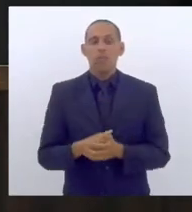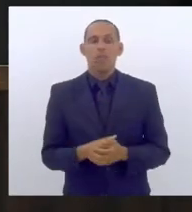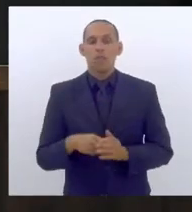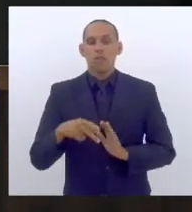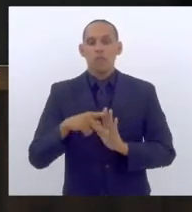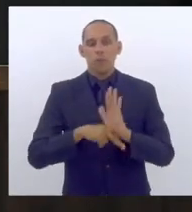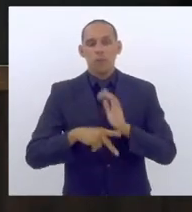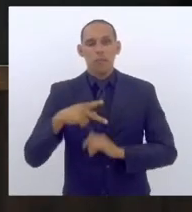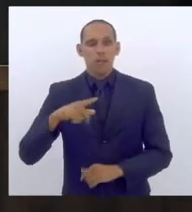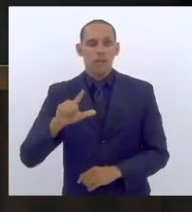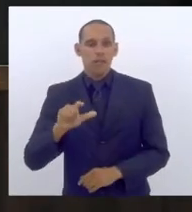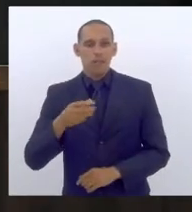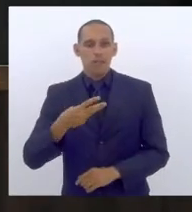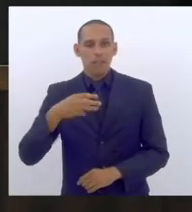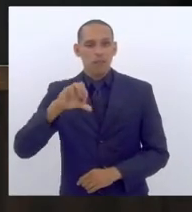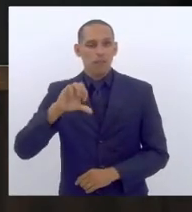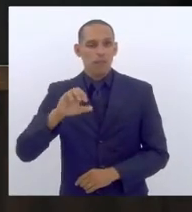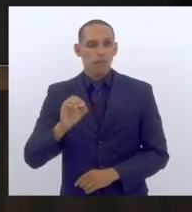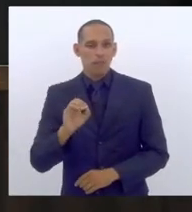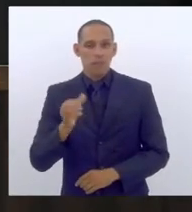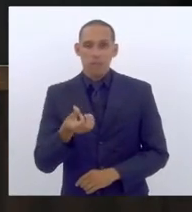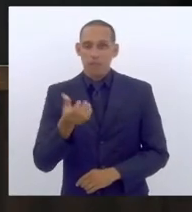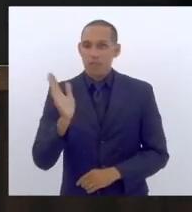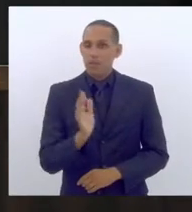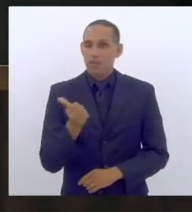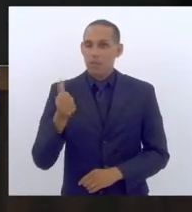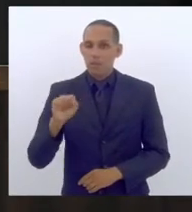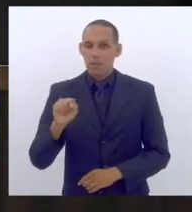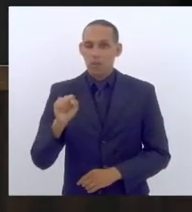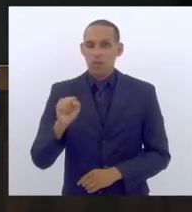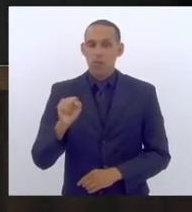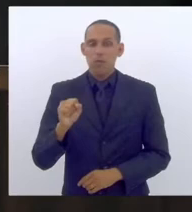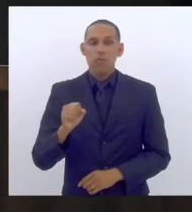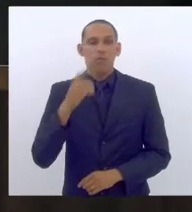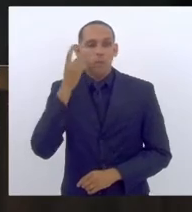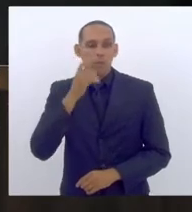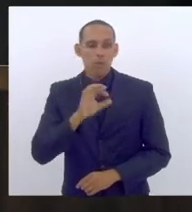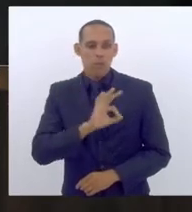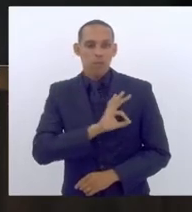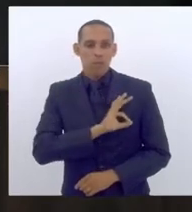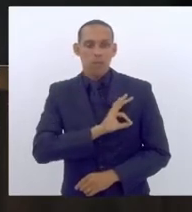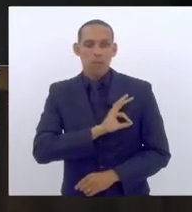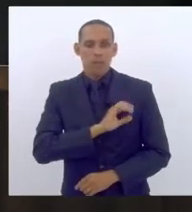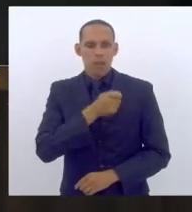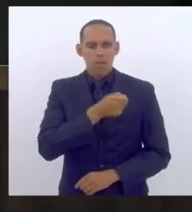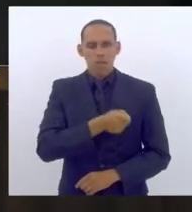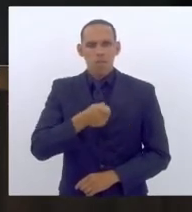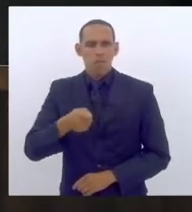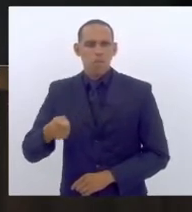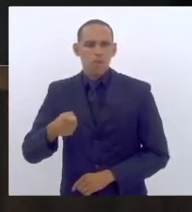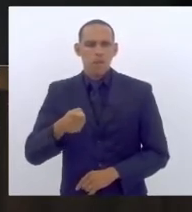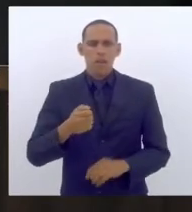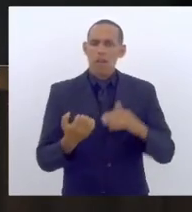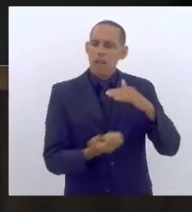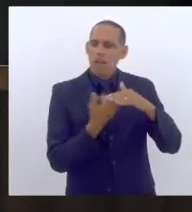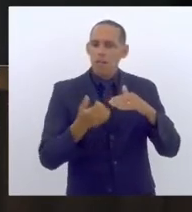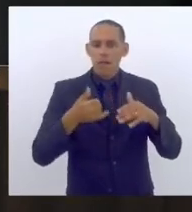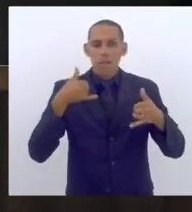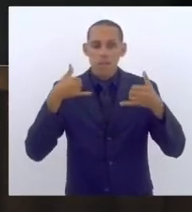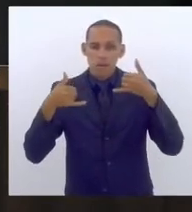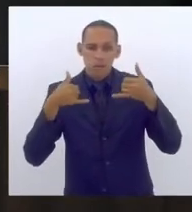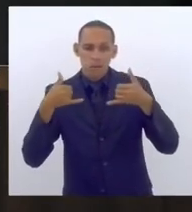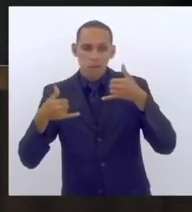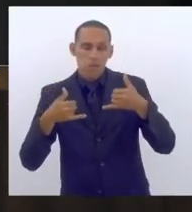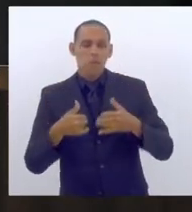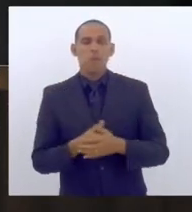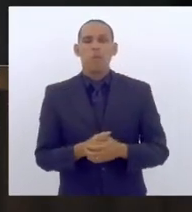lei 3906 de 18 de autoria deputada Marta Rocha que obriga as empresas prestadoras de serviços de telecomunicações